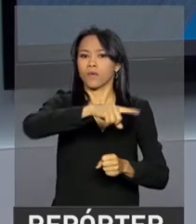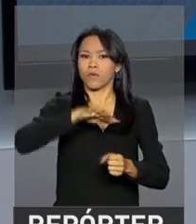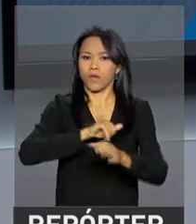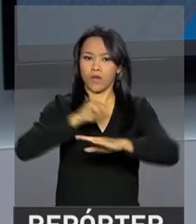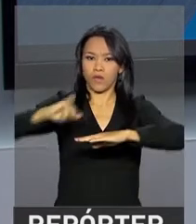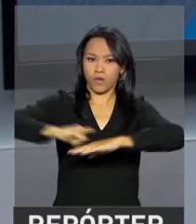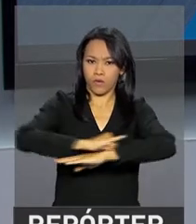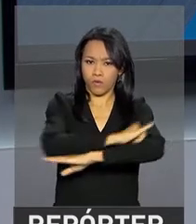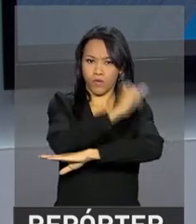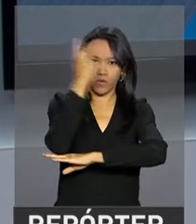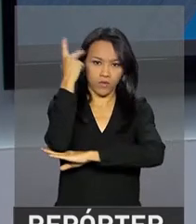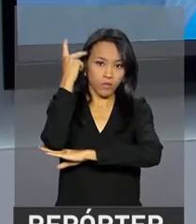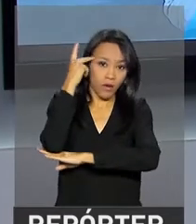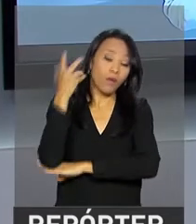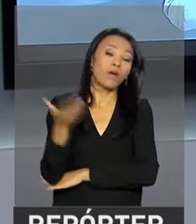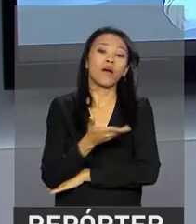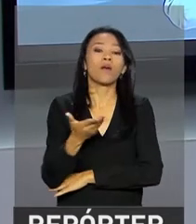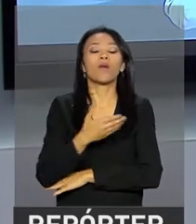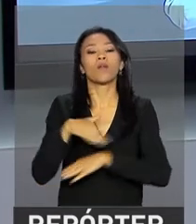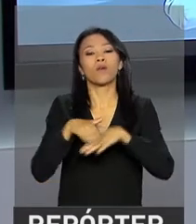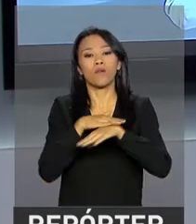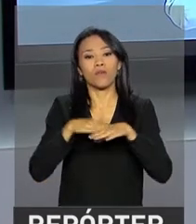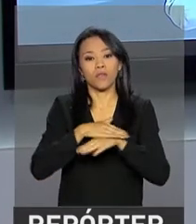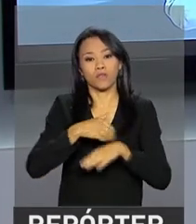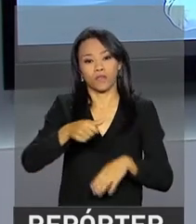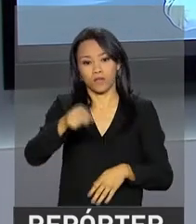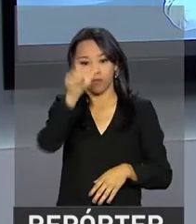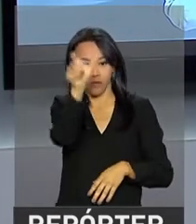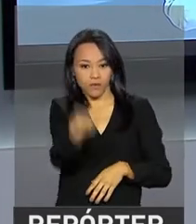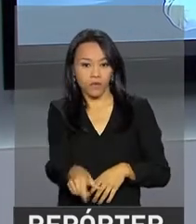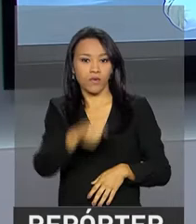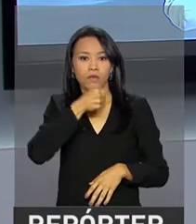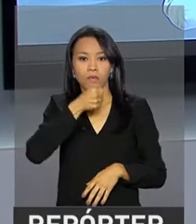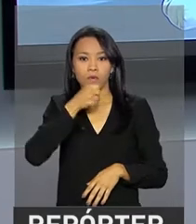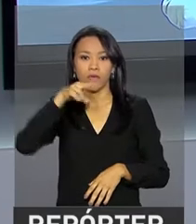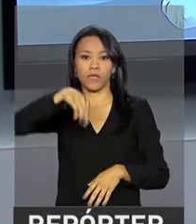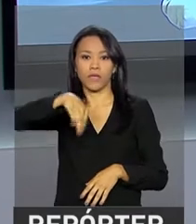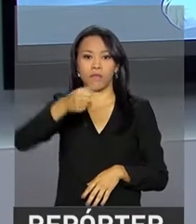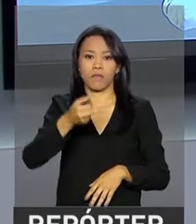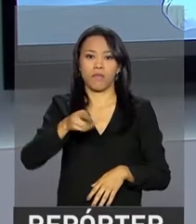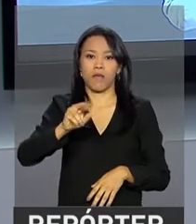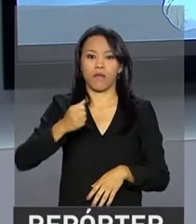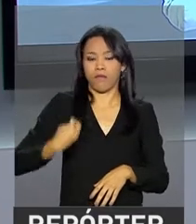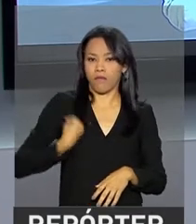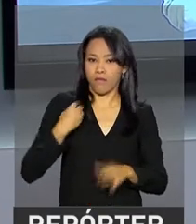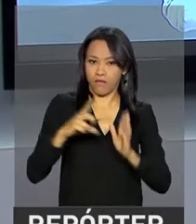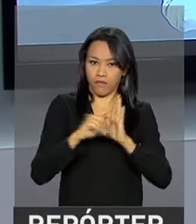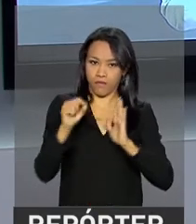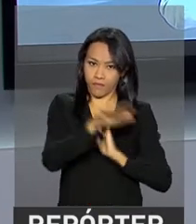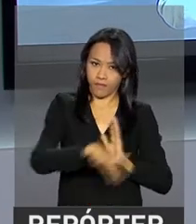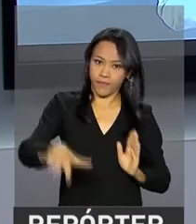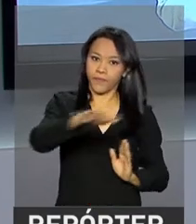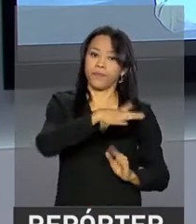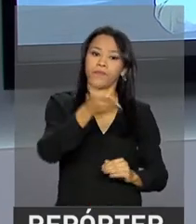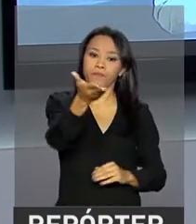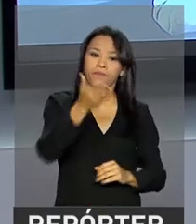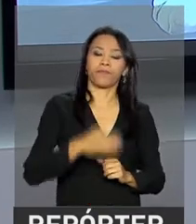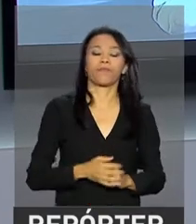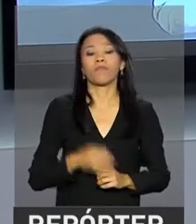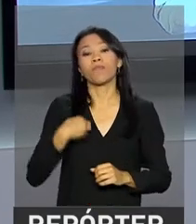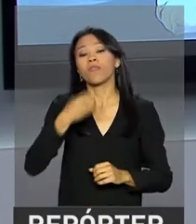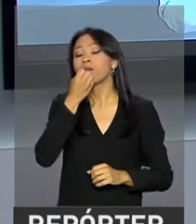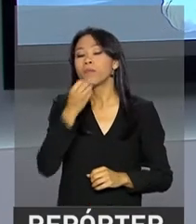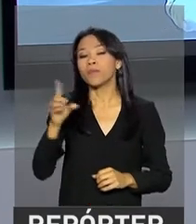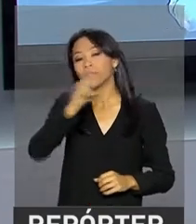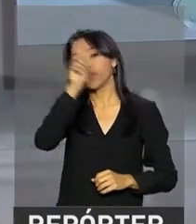eu converso agora com a repórter maria que no pico instalar no palácio do planalto onde a mara bom dia carolina